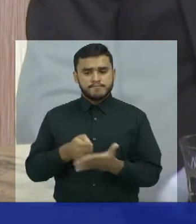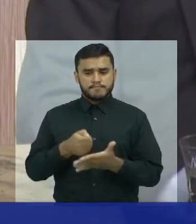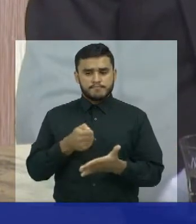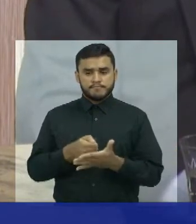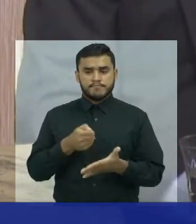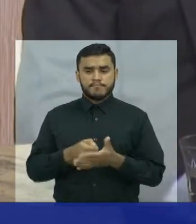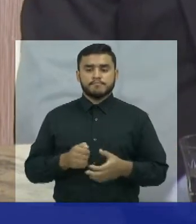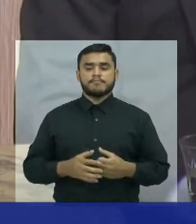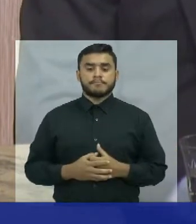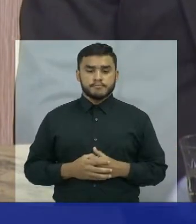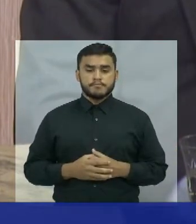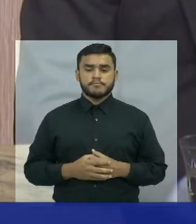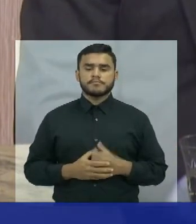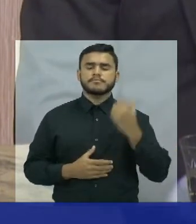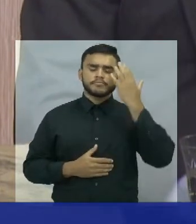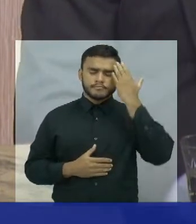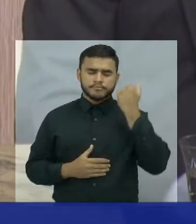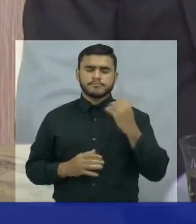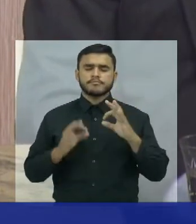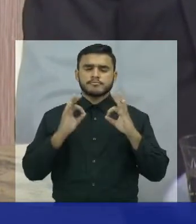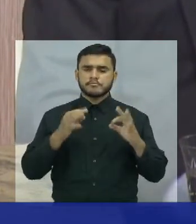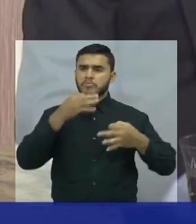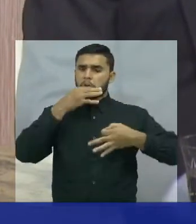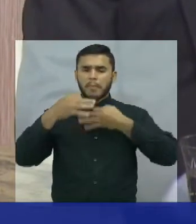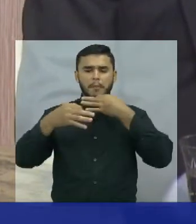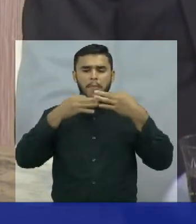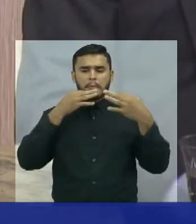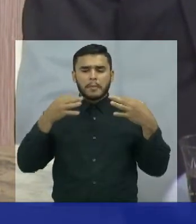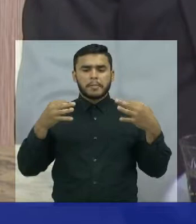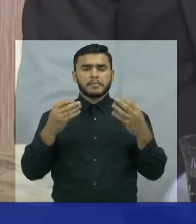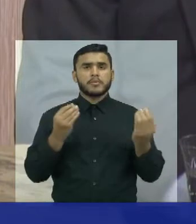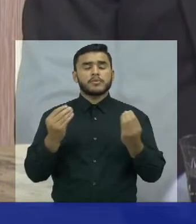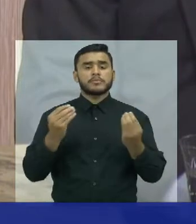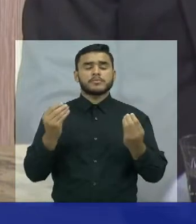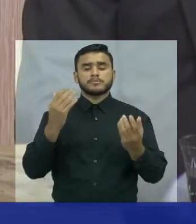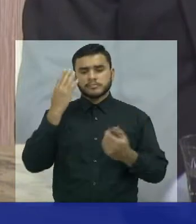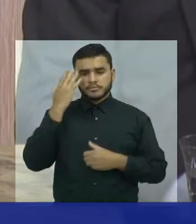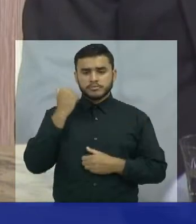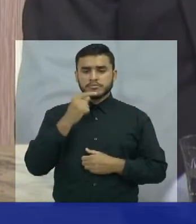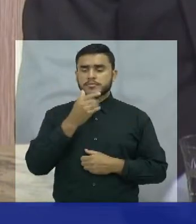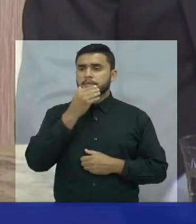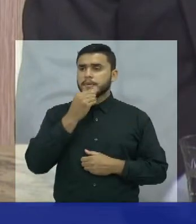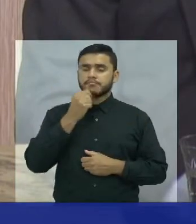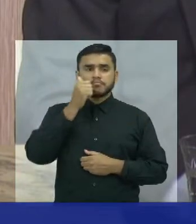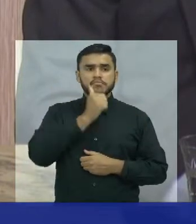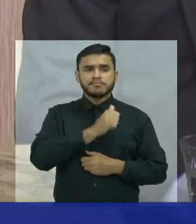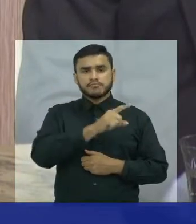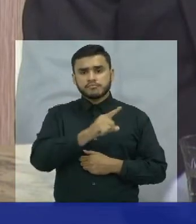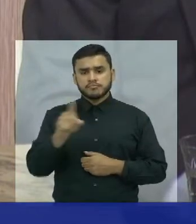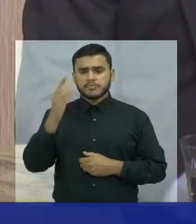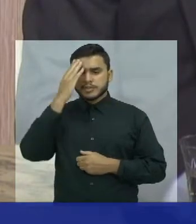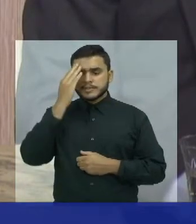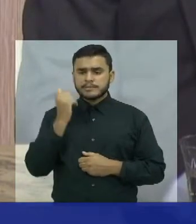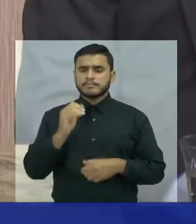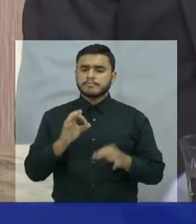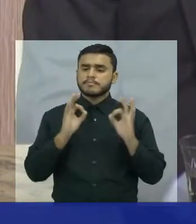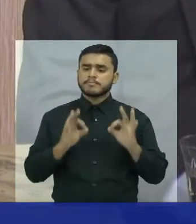tá certo? Eu dei aqui várias sugestões de como as contribuições dos senhores e senhoras podem